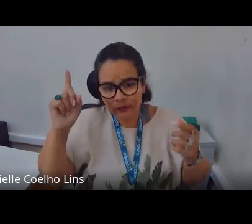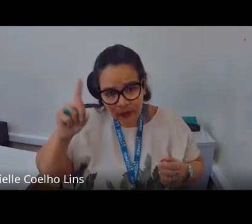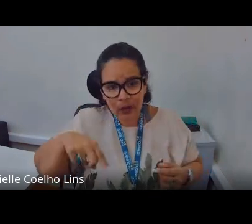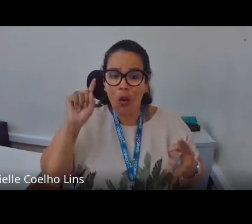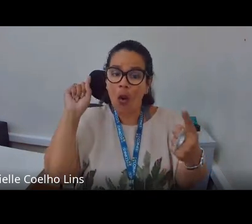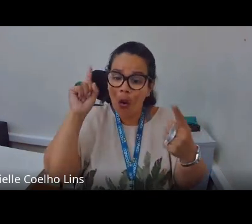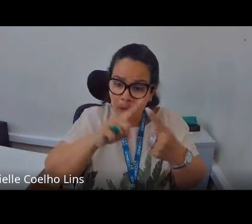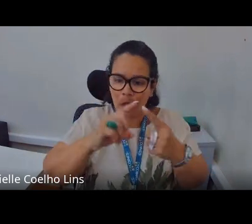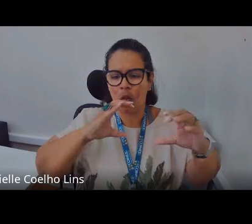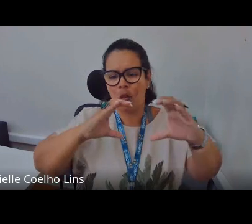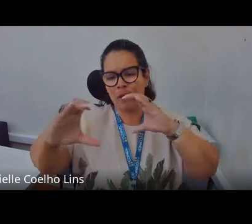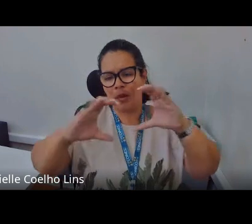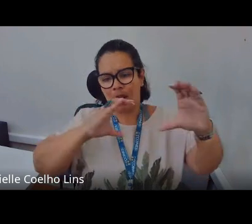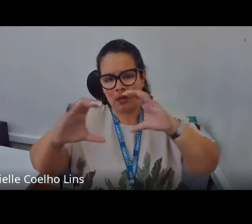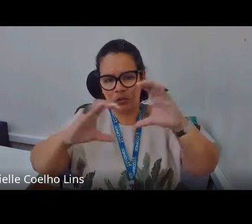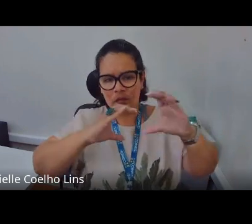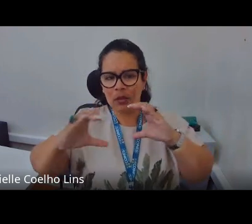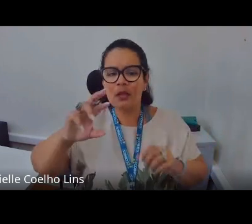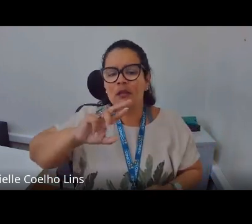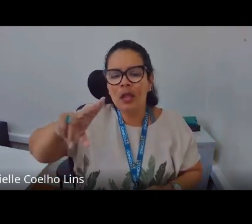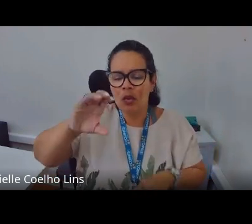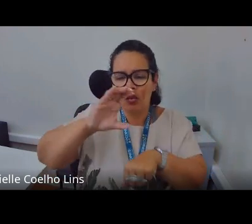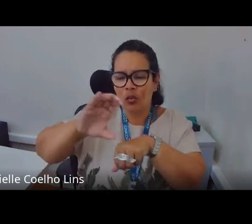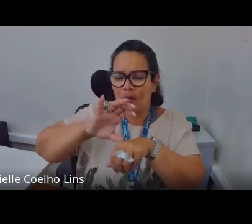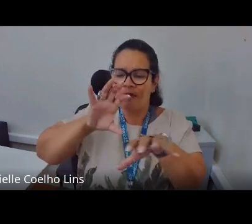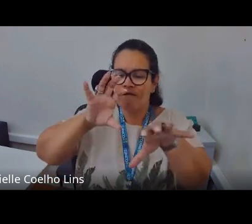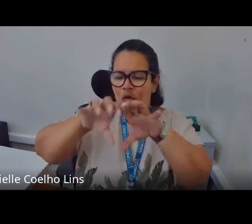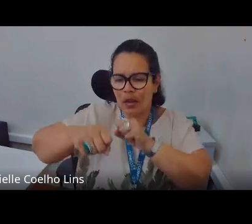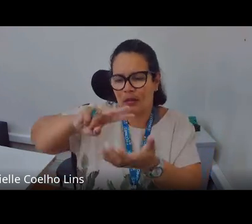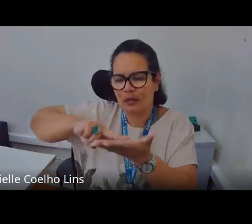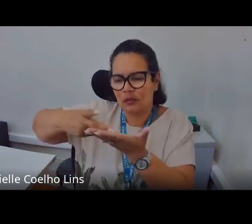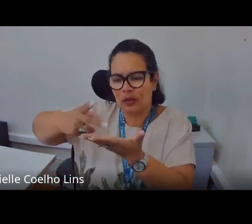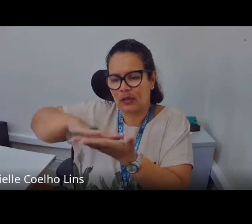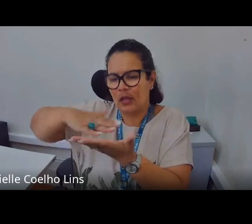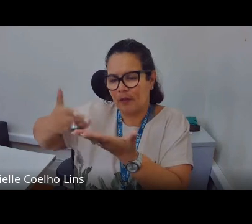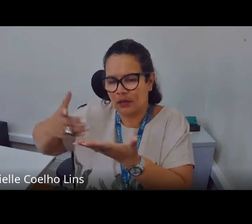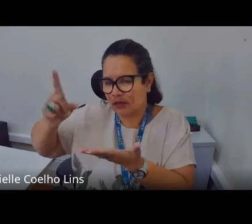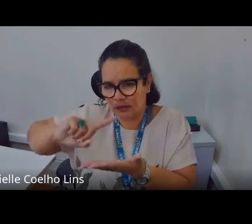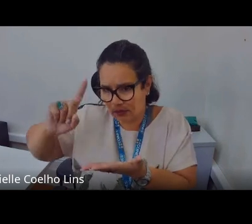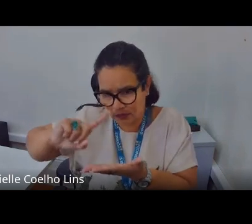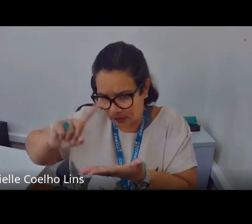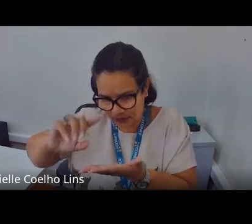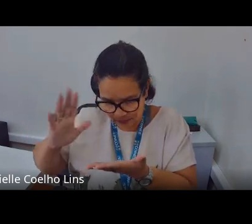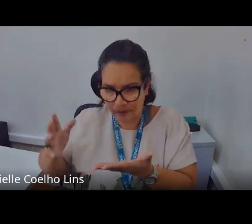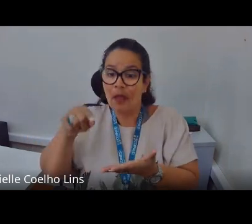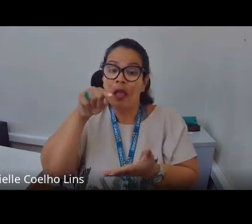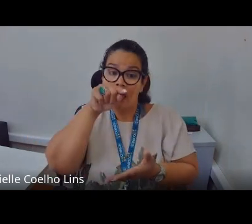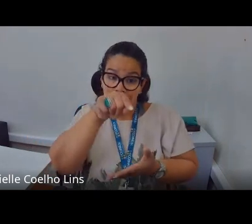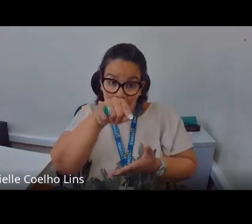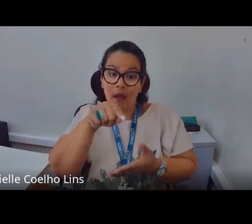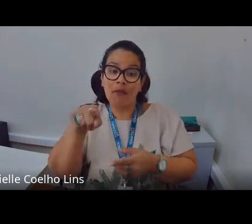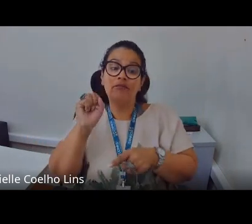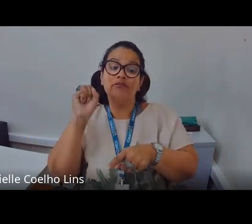E o que é o nosso curso de Libras? Qual é o objetivo? É a comunicação. A gente não forma tradutor e intérprete